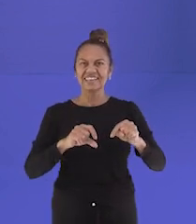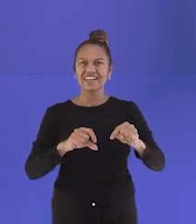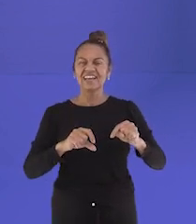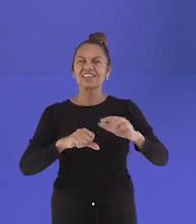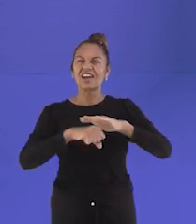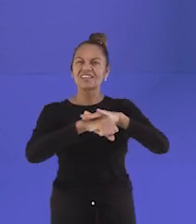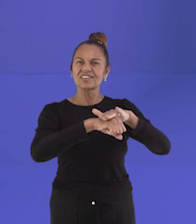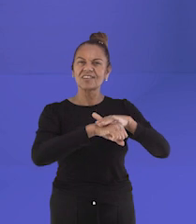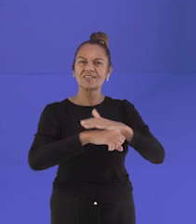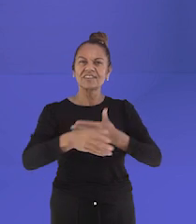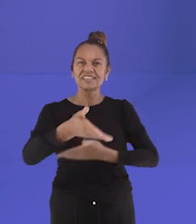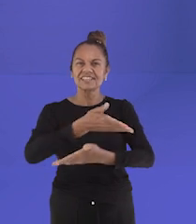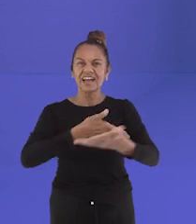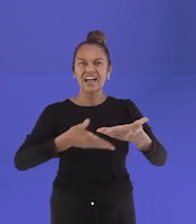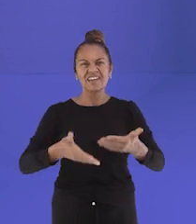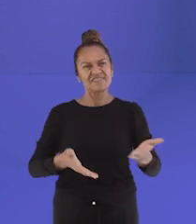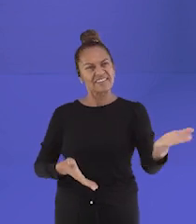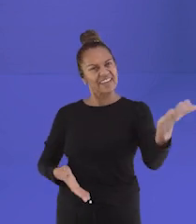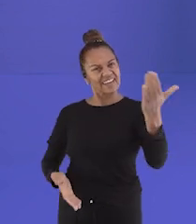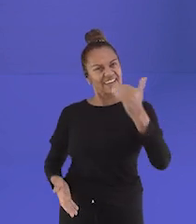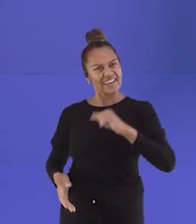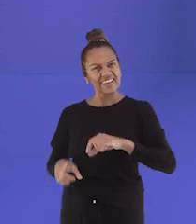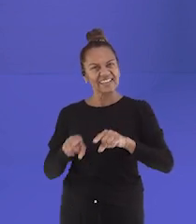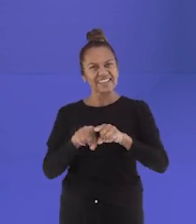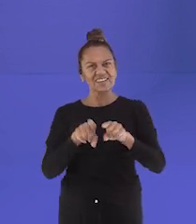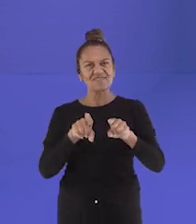27 988 04 03 09 e agendar a nossa conversa.